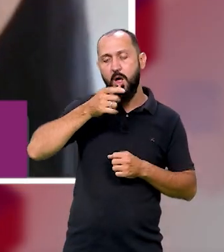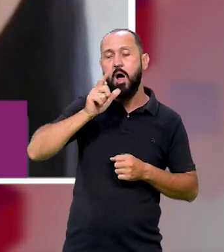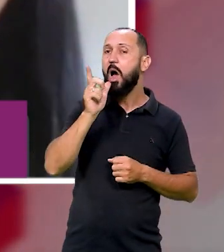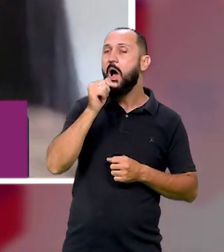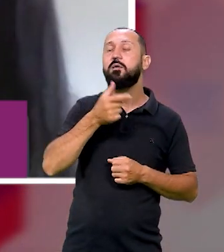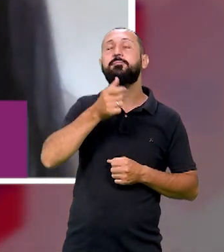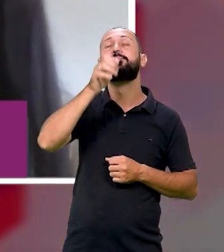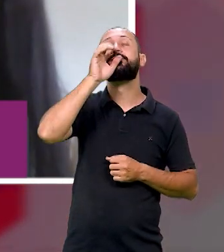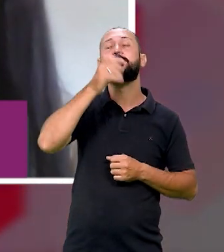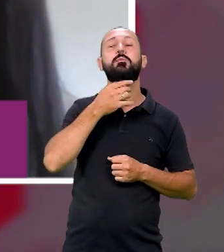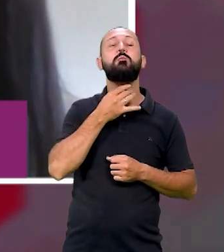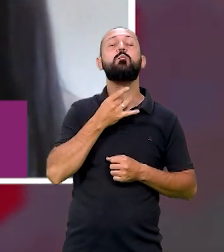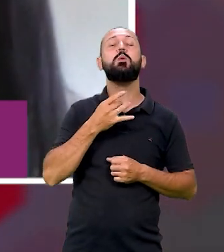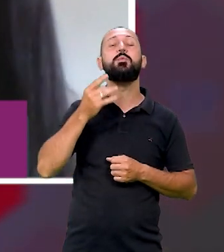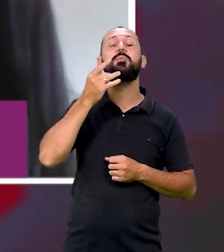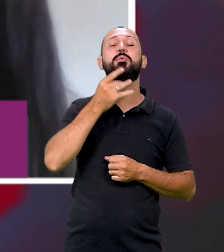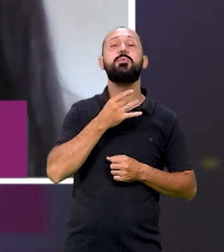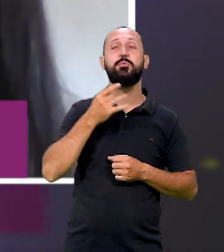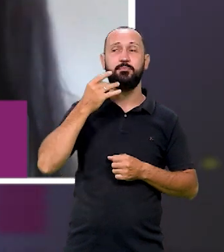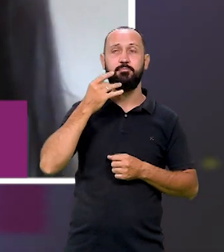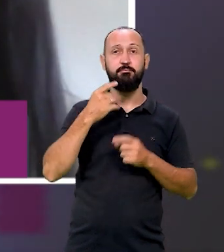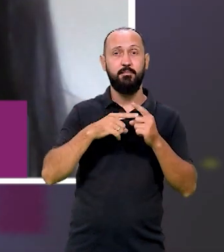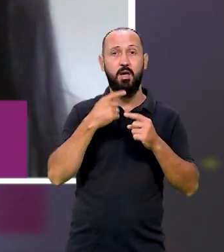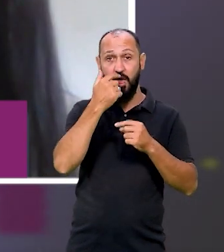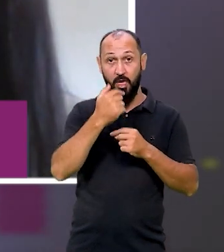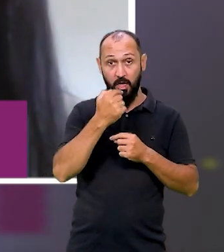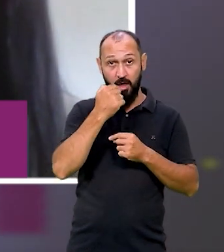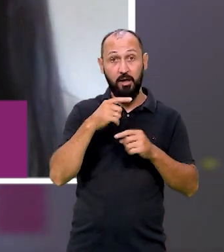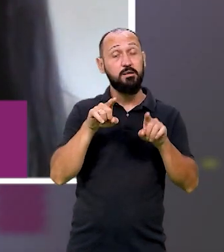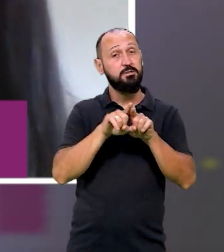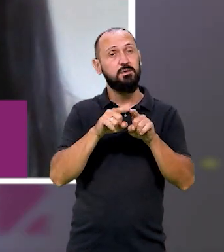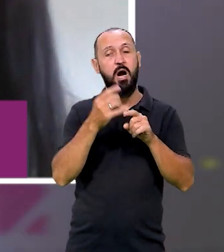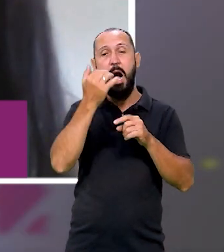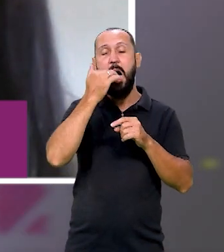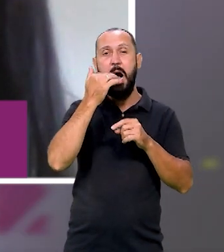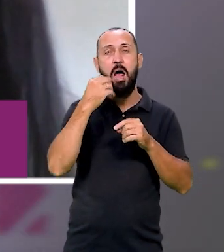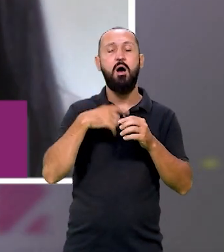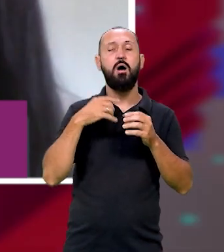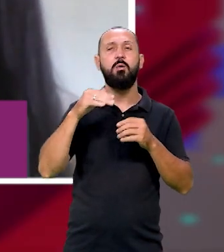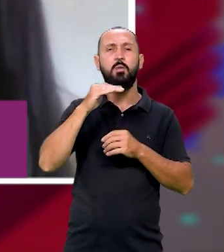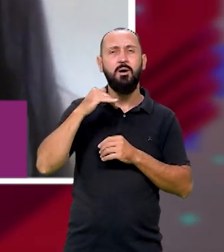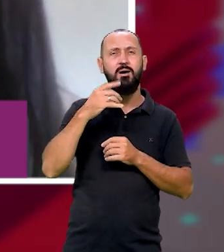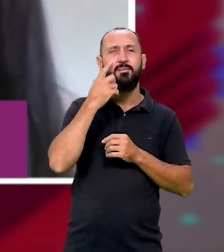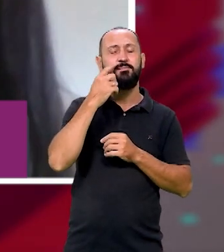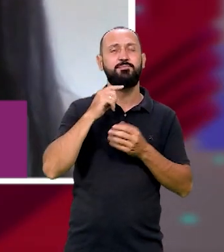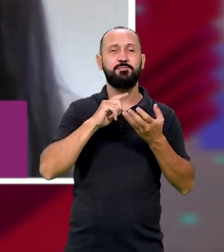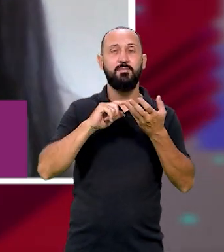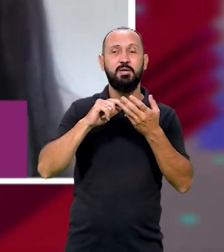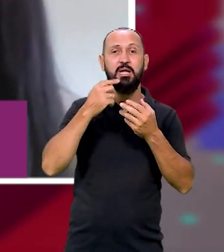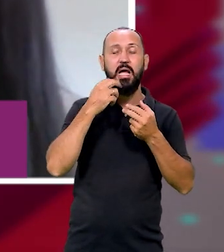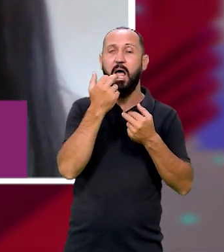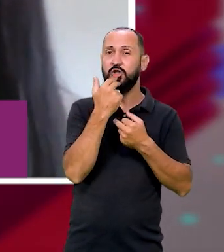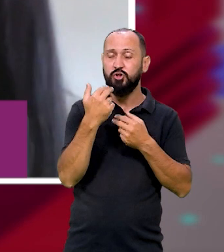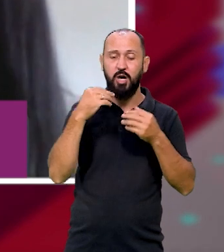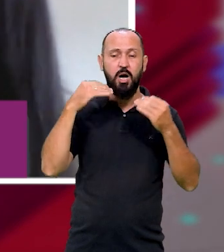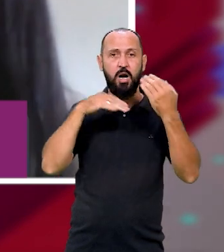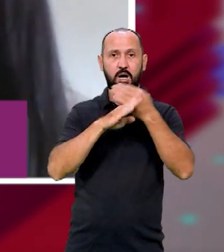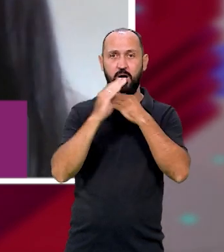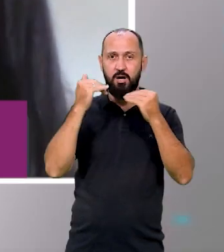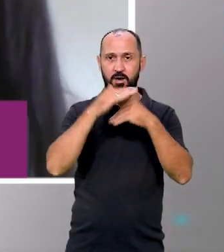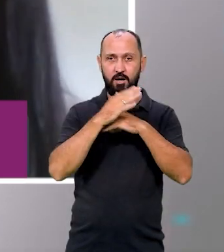mucosa e elimina. Mas porque na nossa língua, né, embaixo da nossa língua é uma área bem